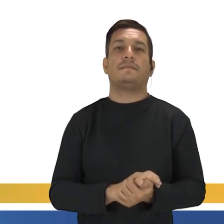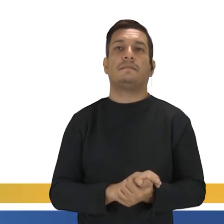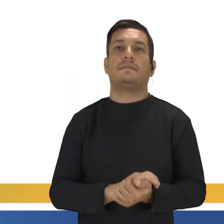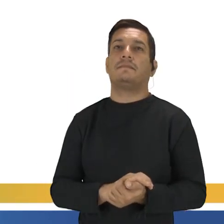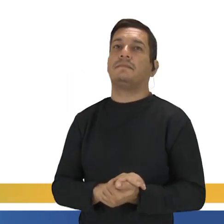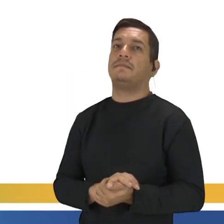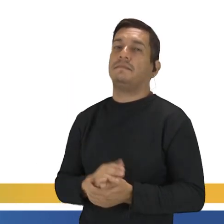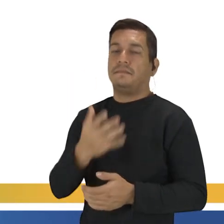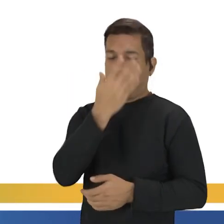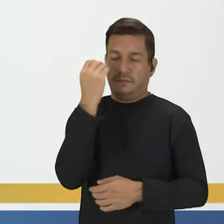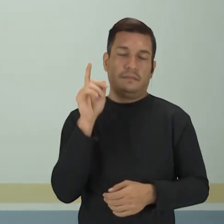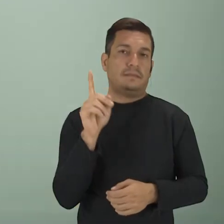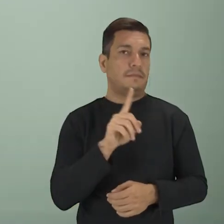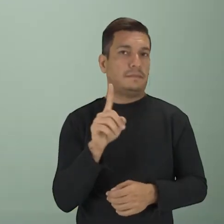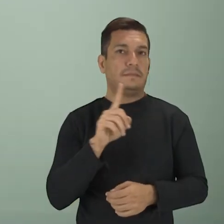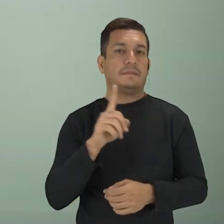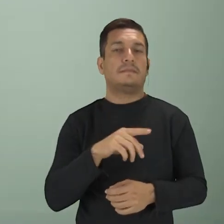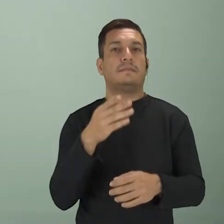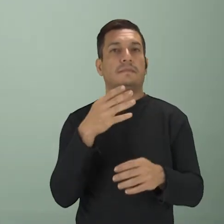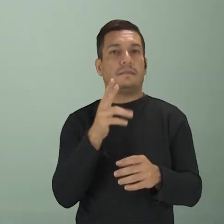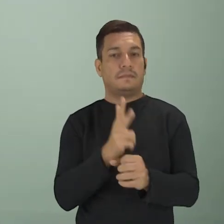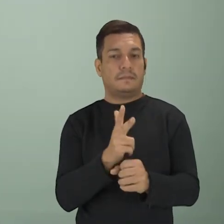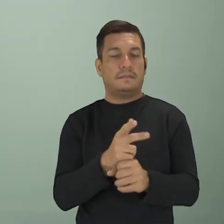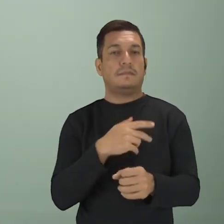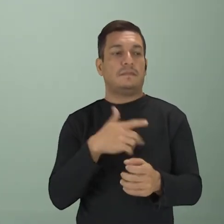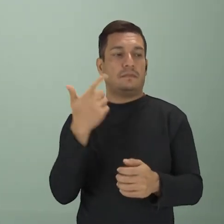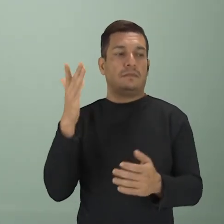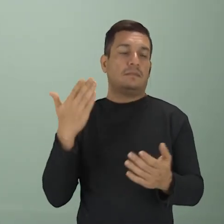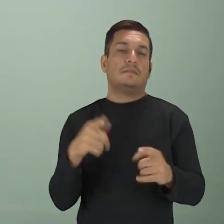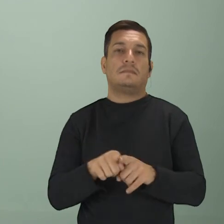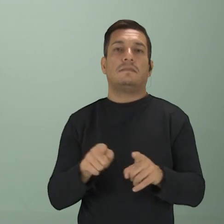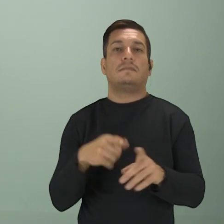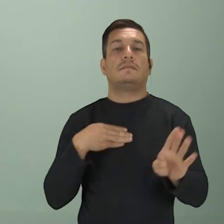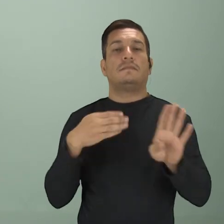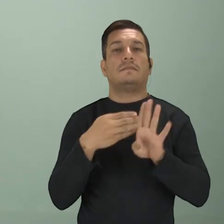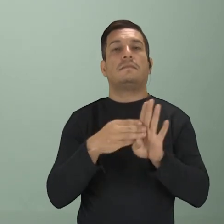habilidades motoras e capacidades físicas vinculadas a esta área, é denominado